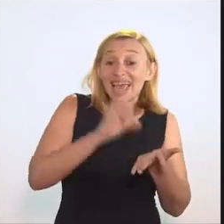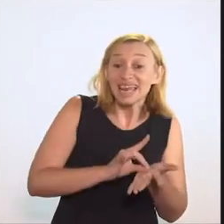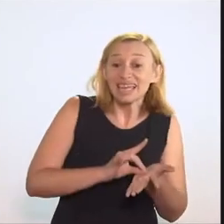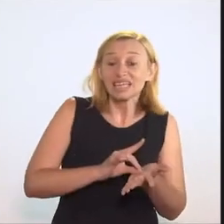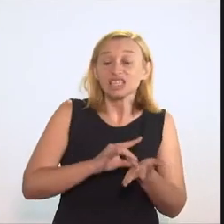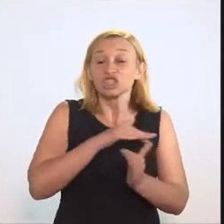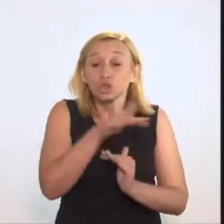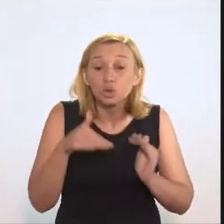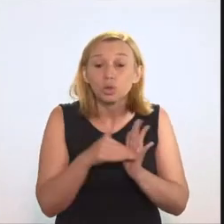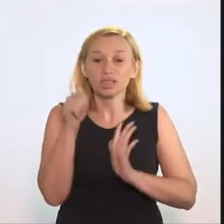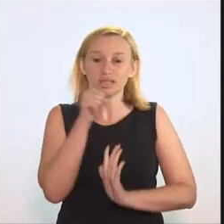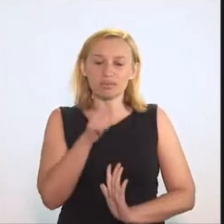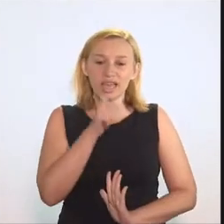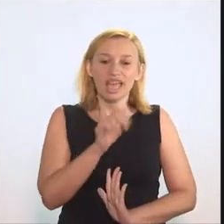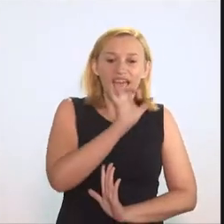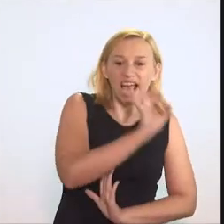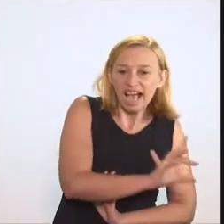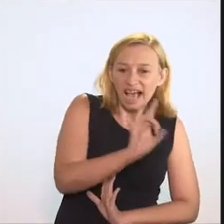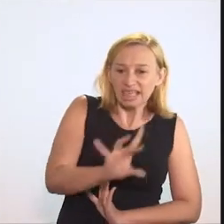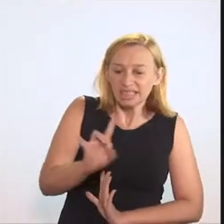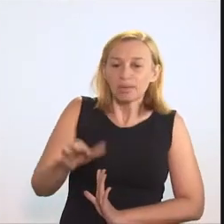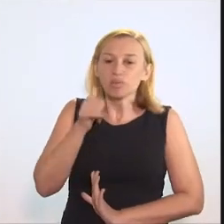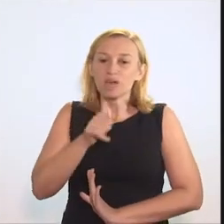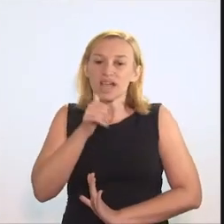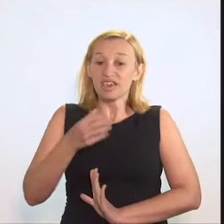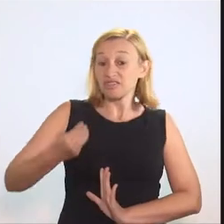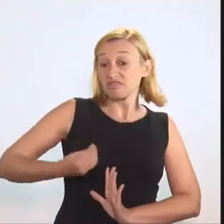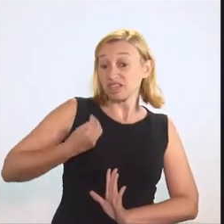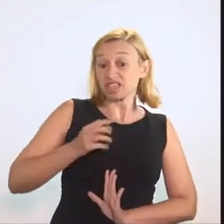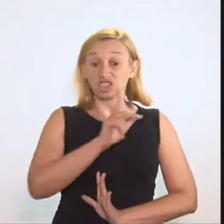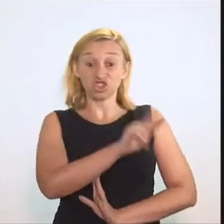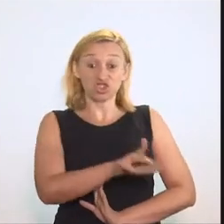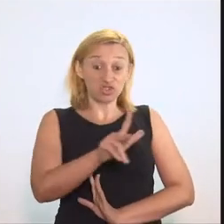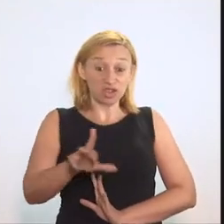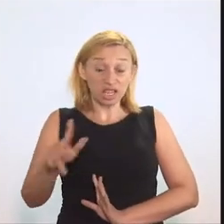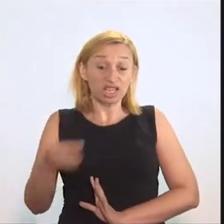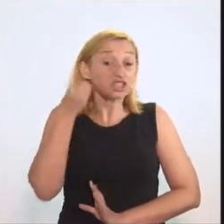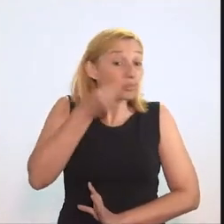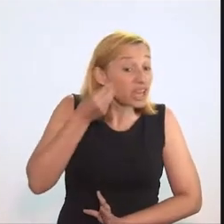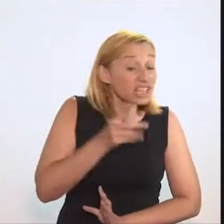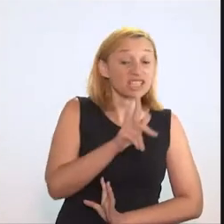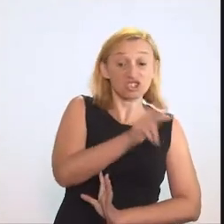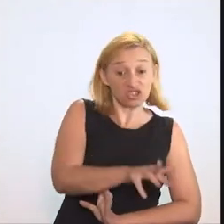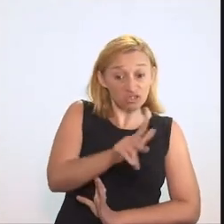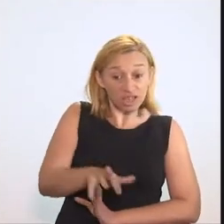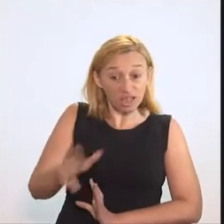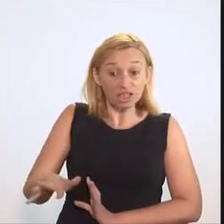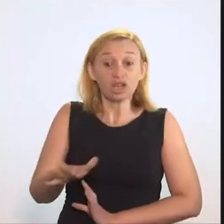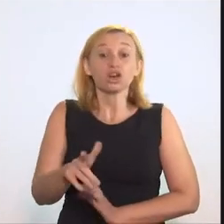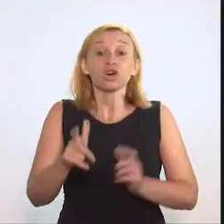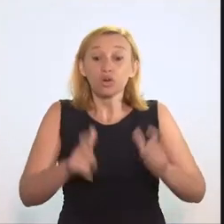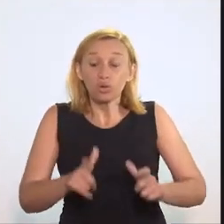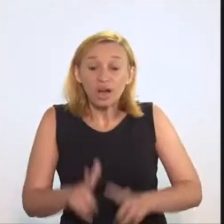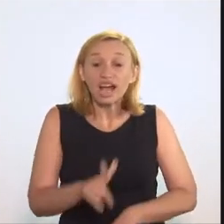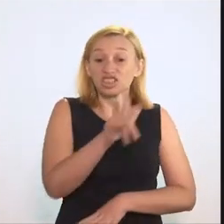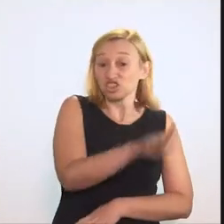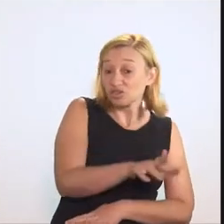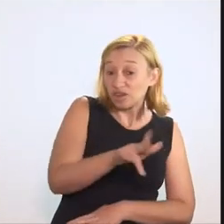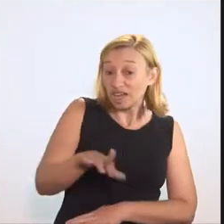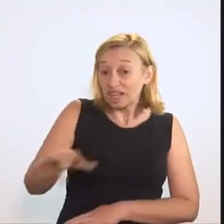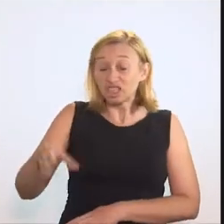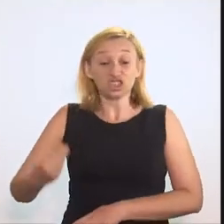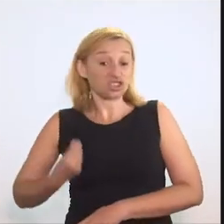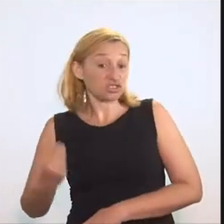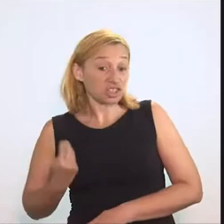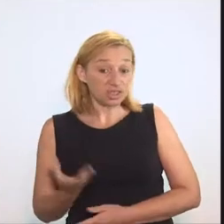sobre a realidade das mulheres, porque cada mulher ela vai ter a sua vivência, cada mulher vai ter a sua experiência, vai ter o ambiente em que ela é inserida.